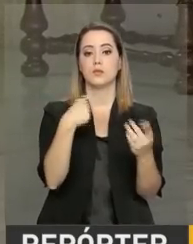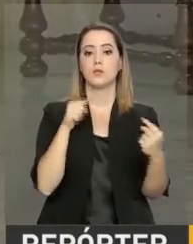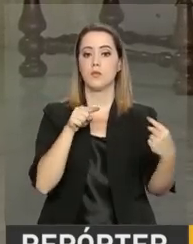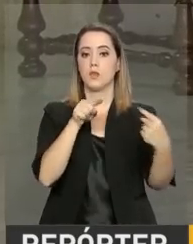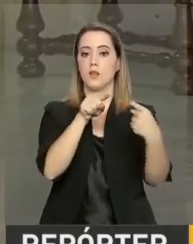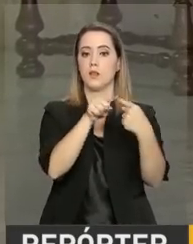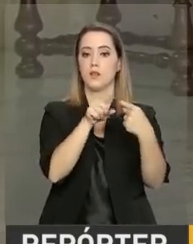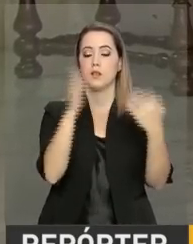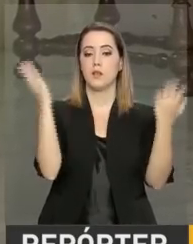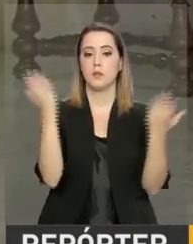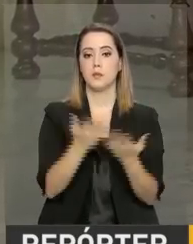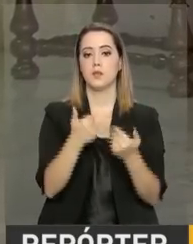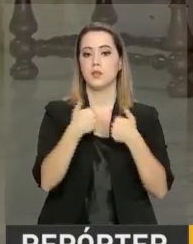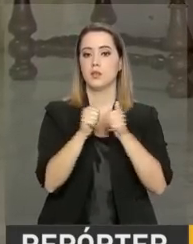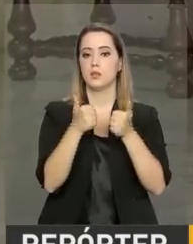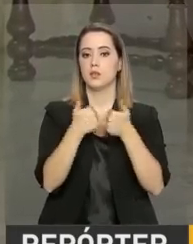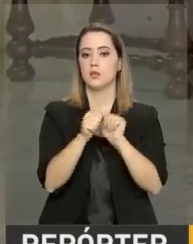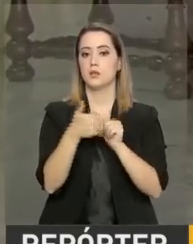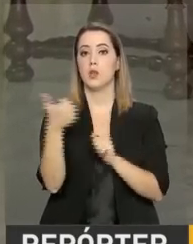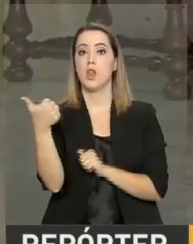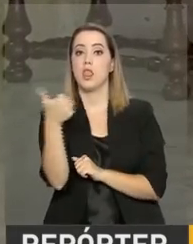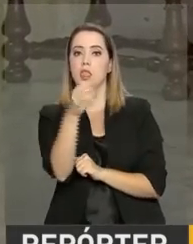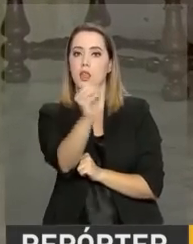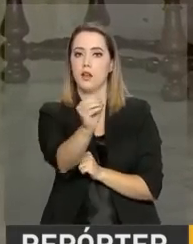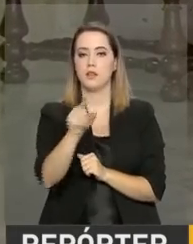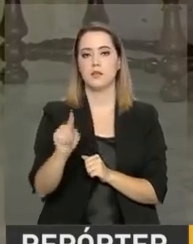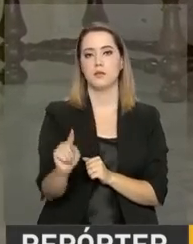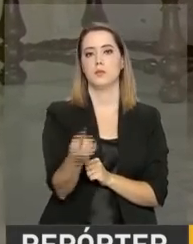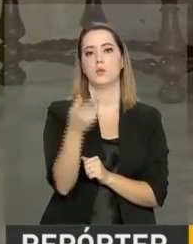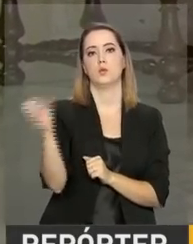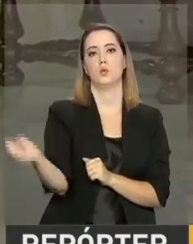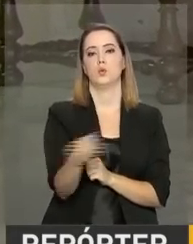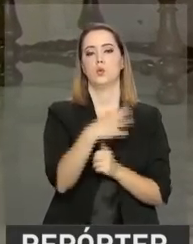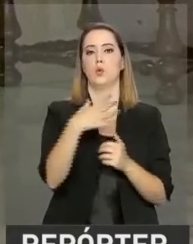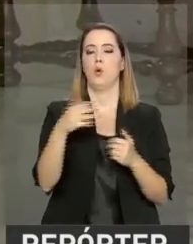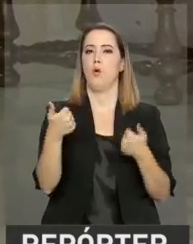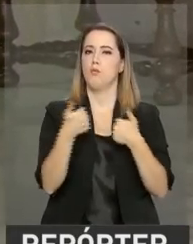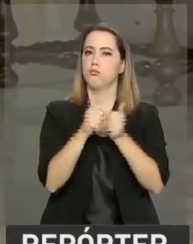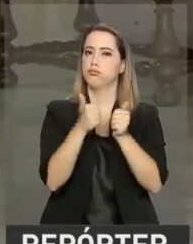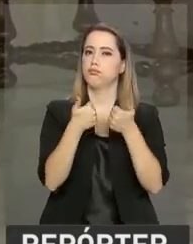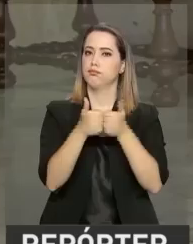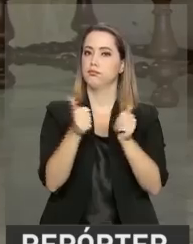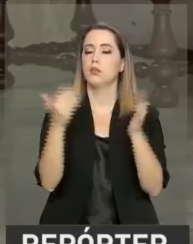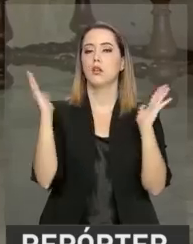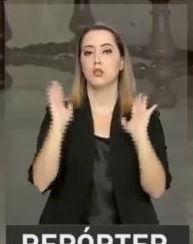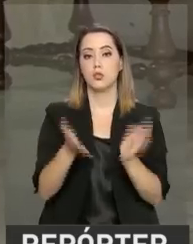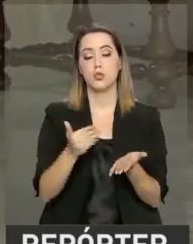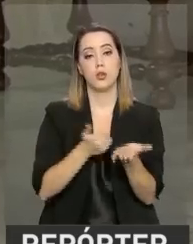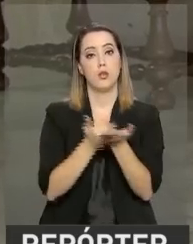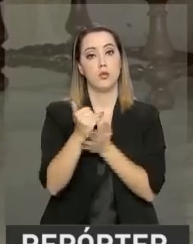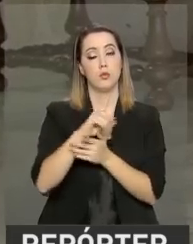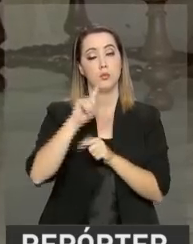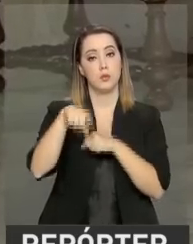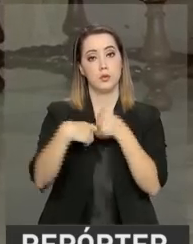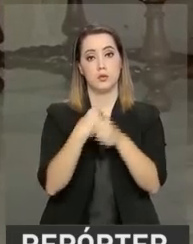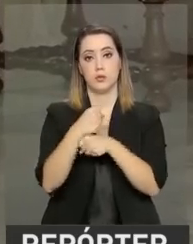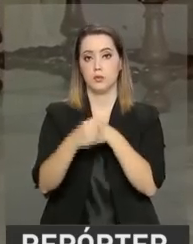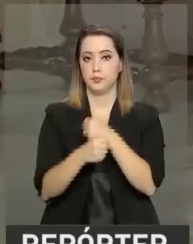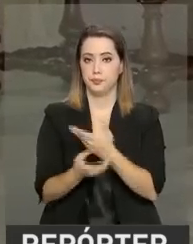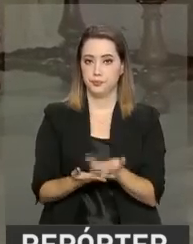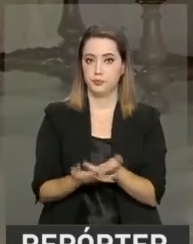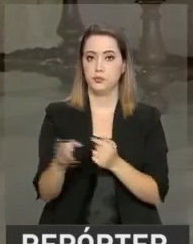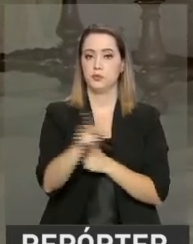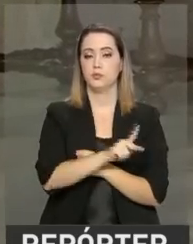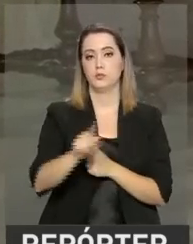do Refrota 17 é colocar 10 mil novos ônibus nas ruas brasileiras já a partir do ano que vem. Como você disse, o